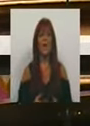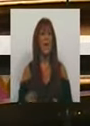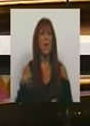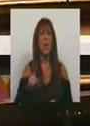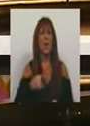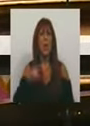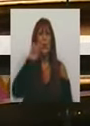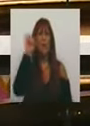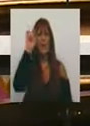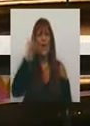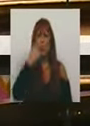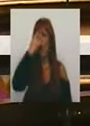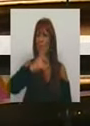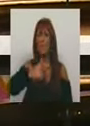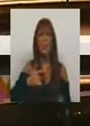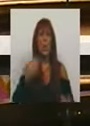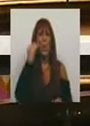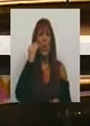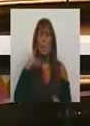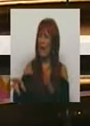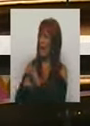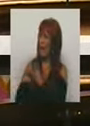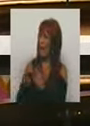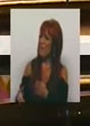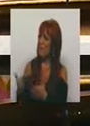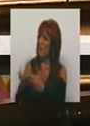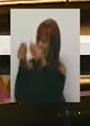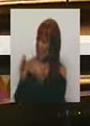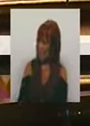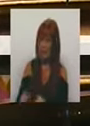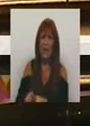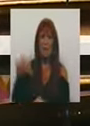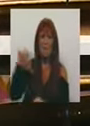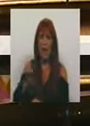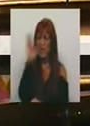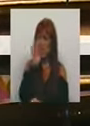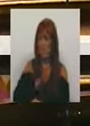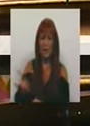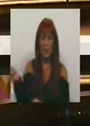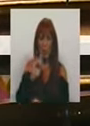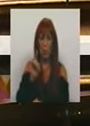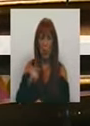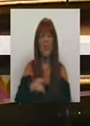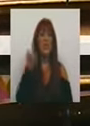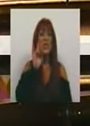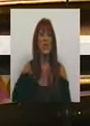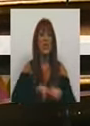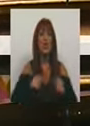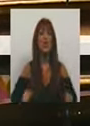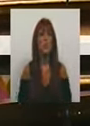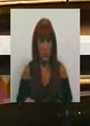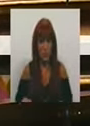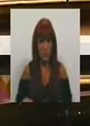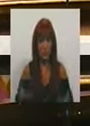se defende o cidadão legislando sobre más práticas. Senhoras e